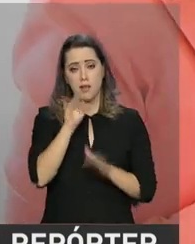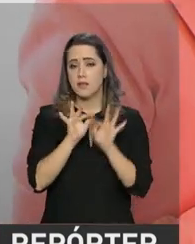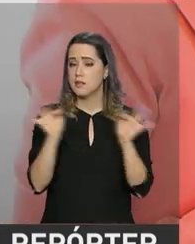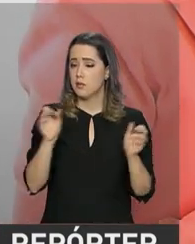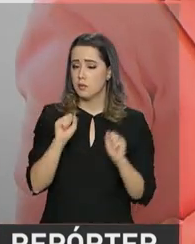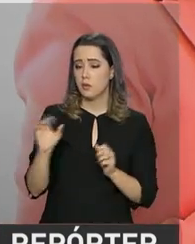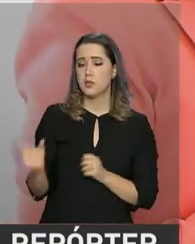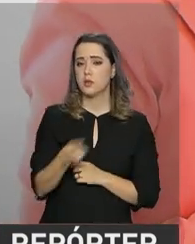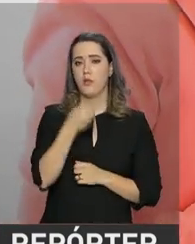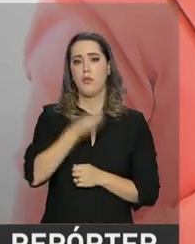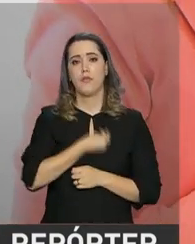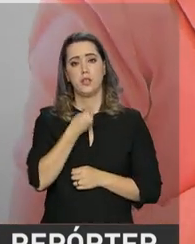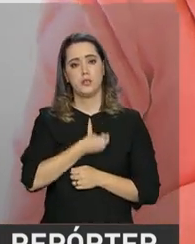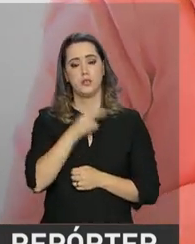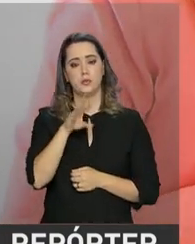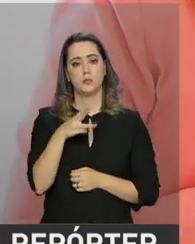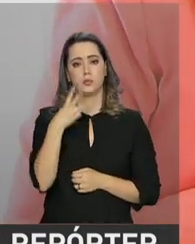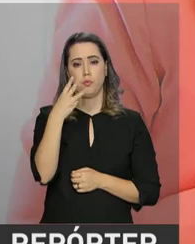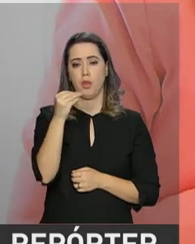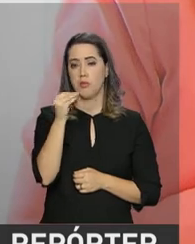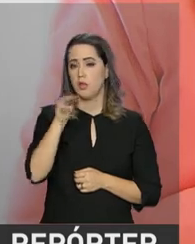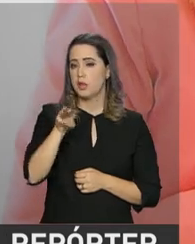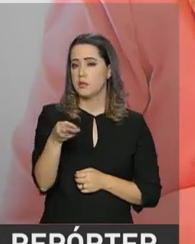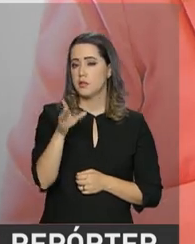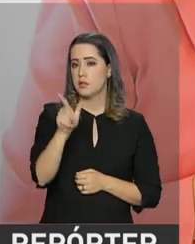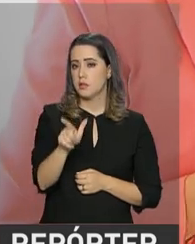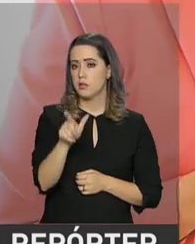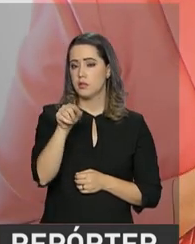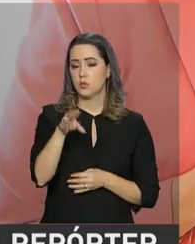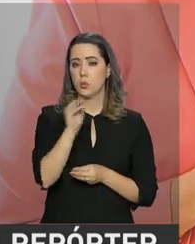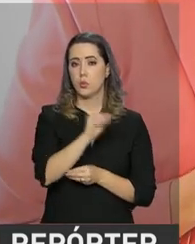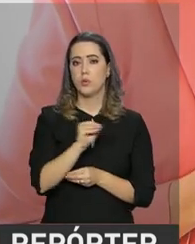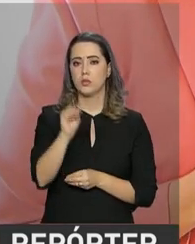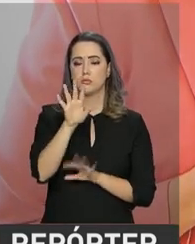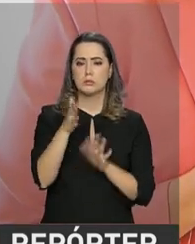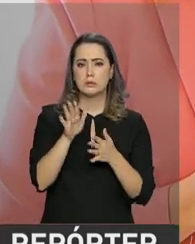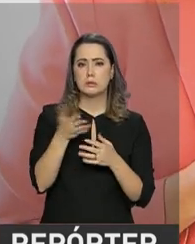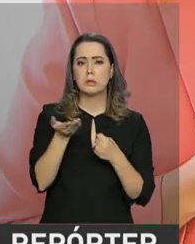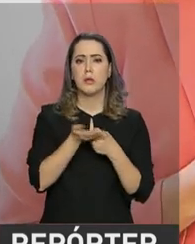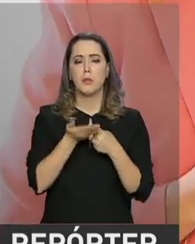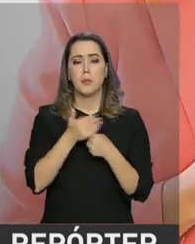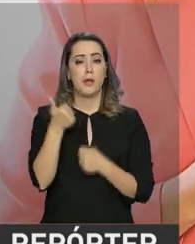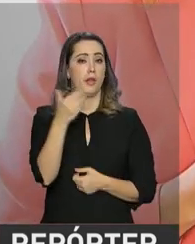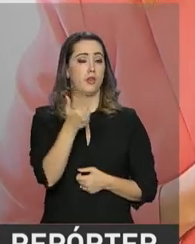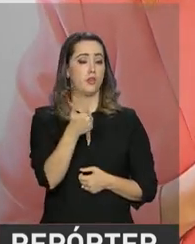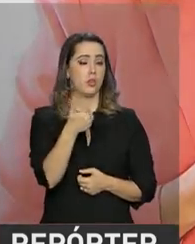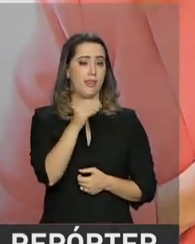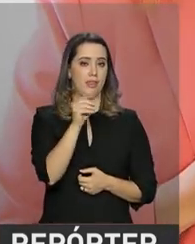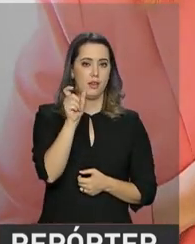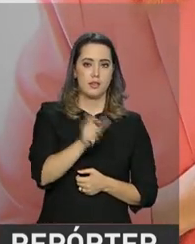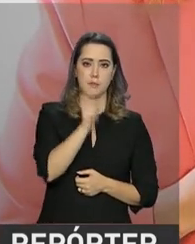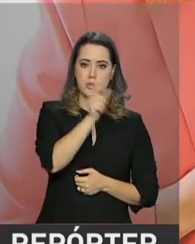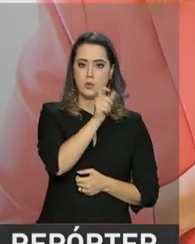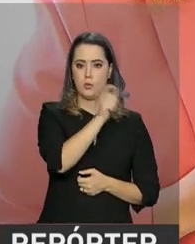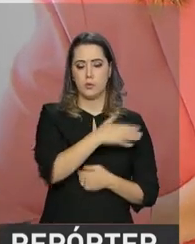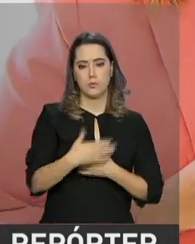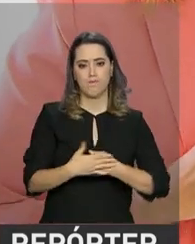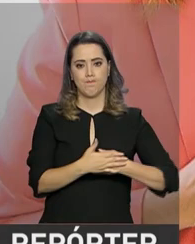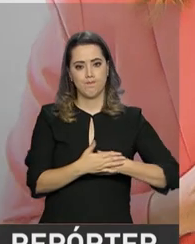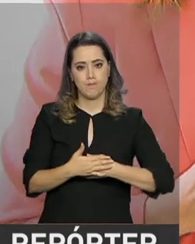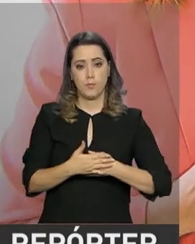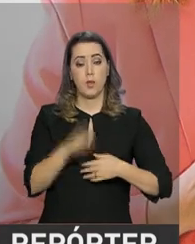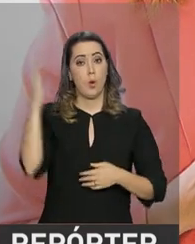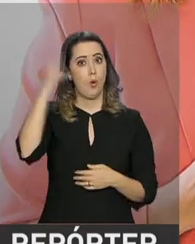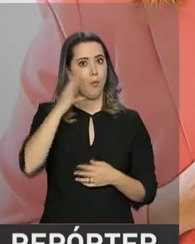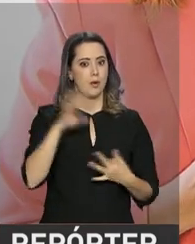Cada vidro desse, com cerca de 300 ml, sustenta, em média, 10 recém-nascidos. O Brasil tem a